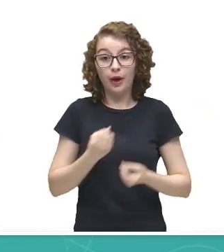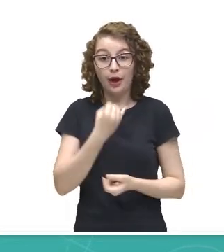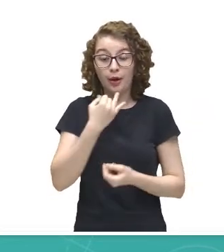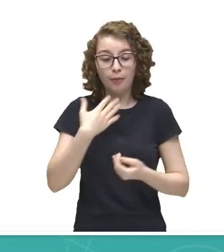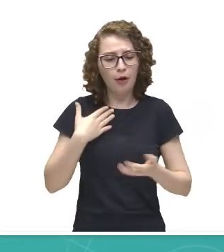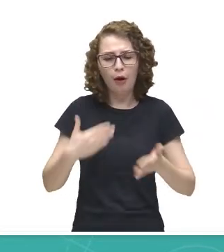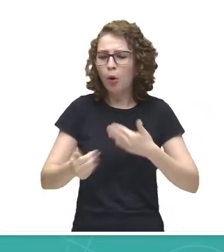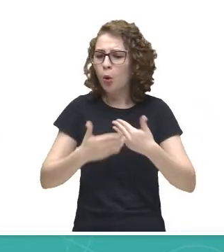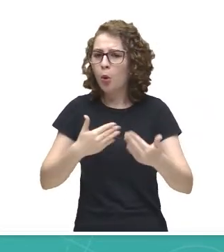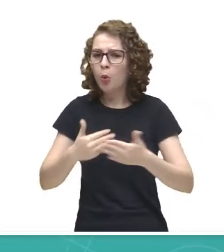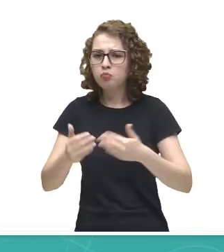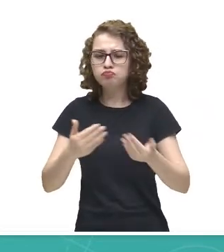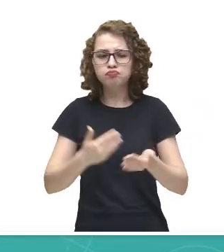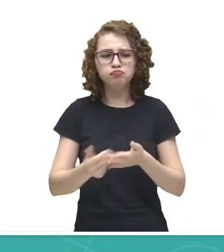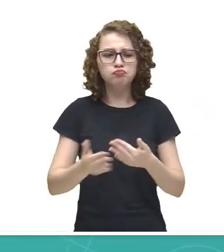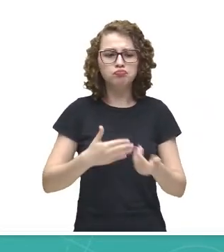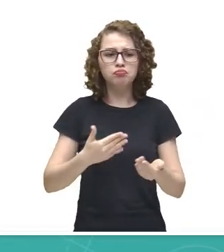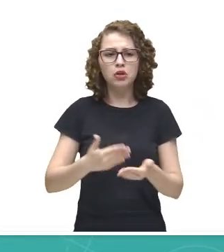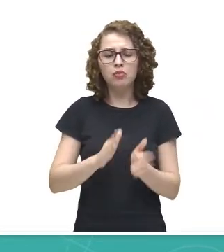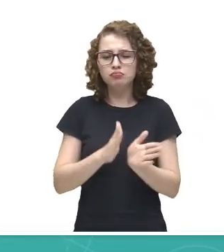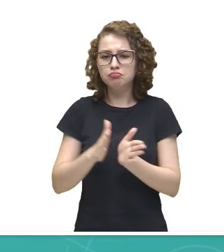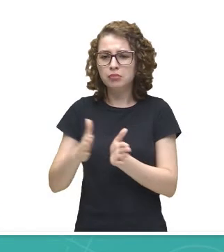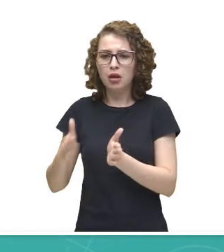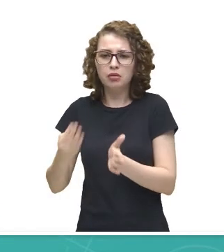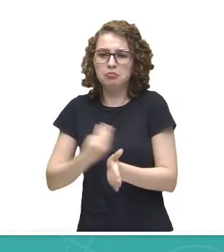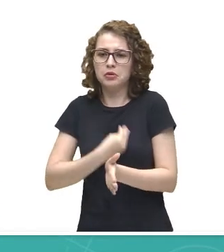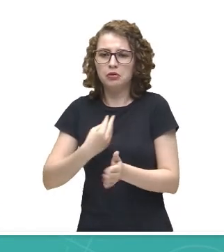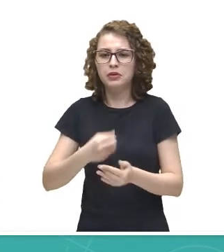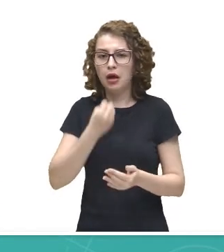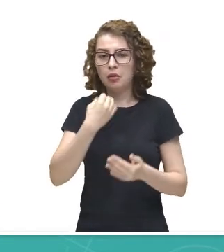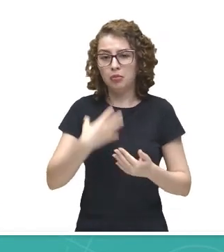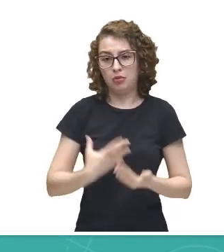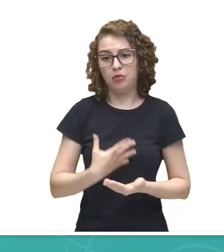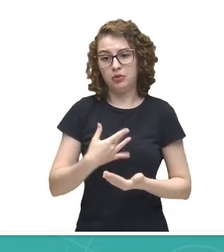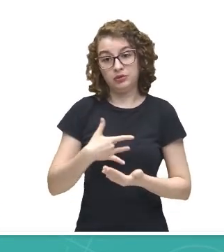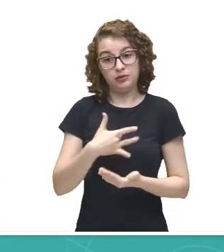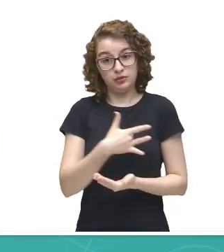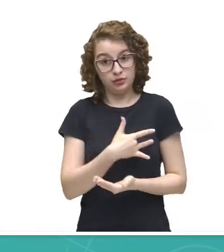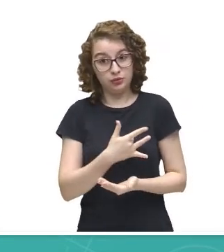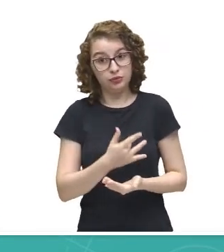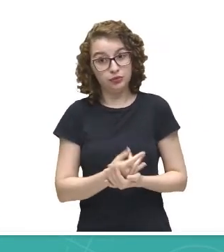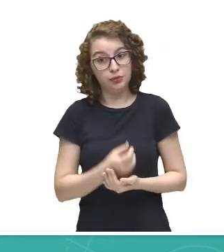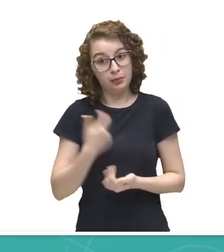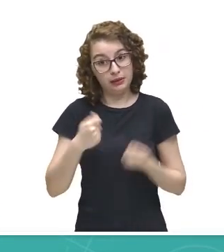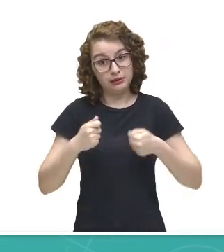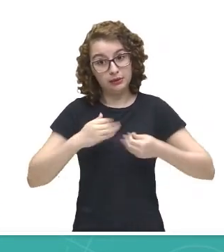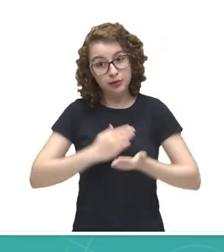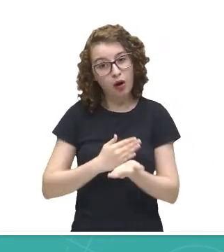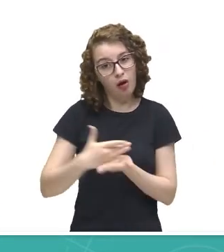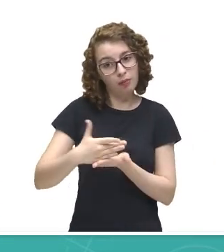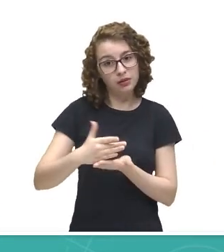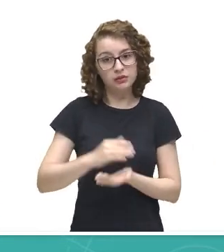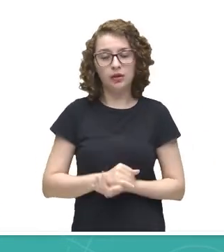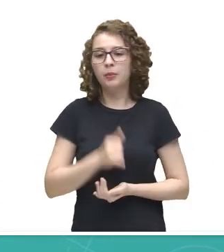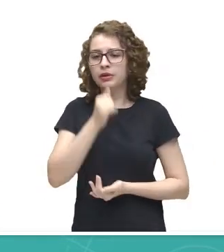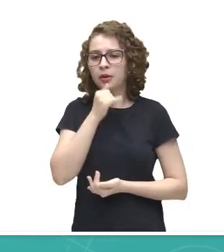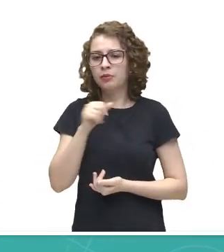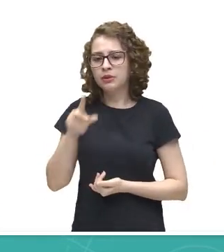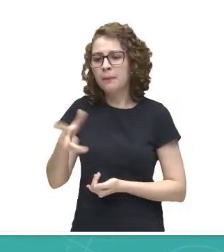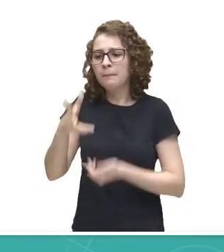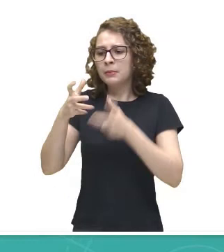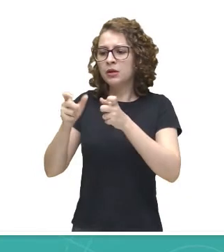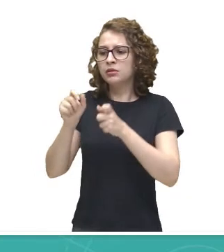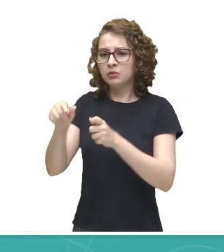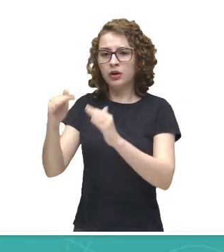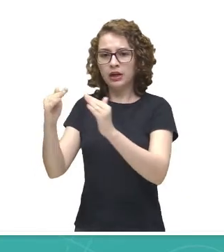novo estilo de vida, tá? Então, se por um acaso lá na sua casa você vê que o seu vovô, a sua